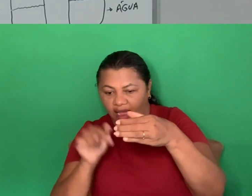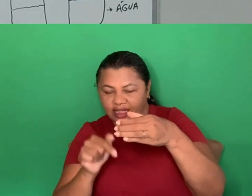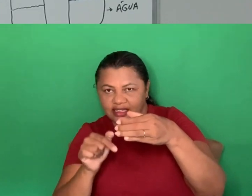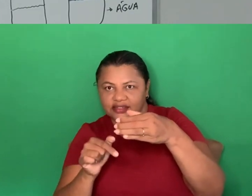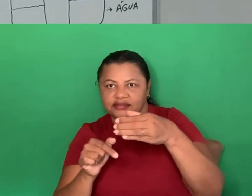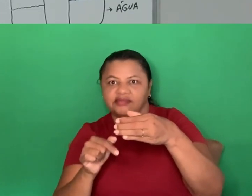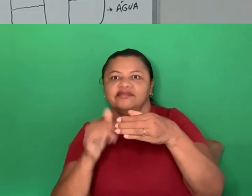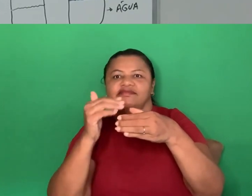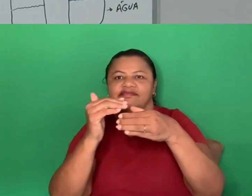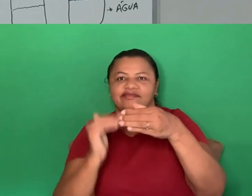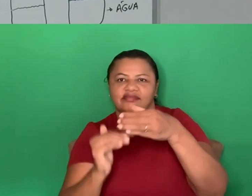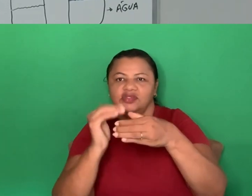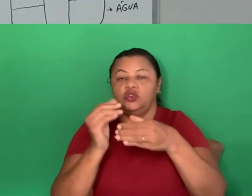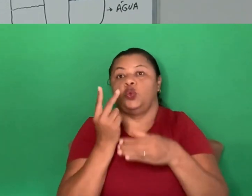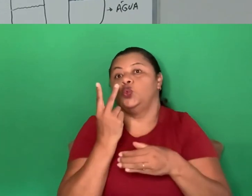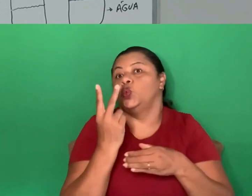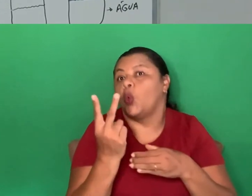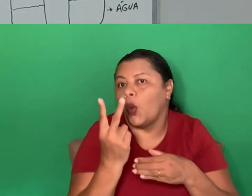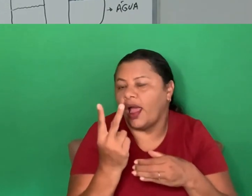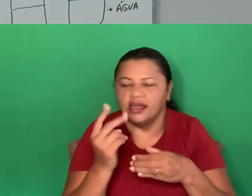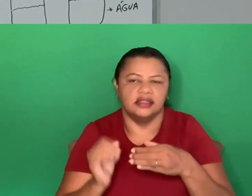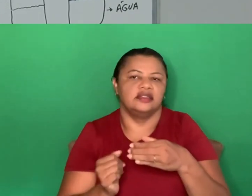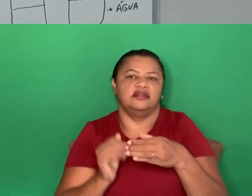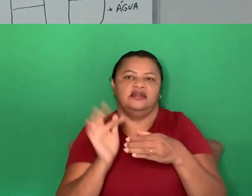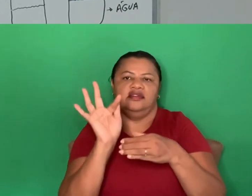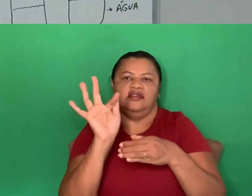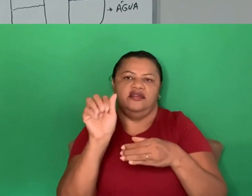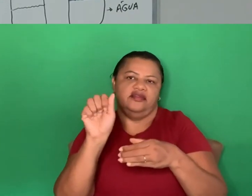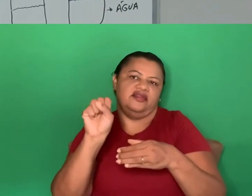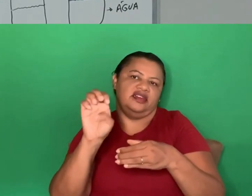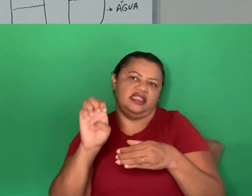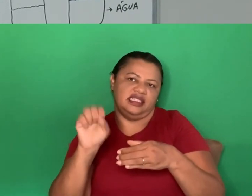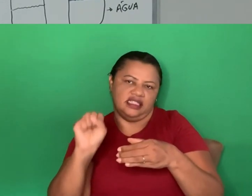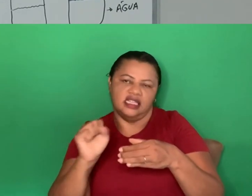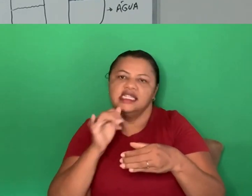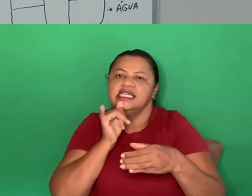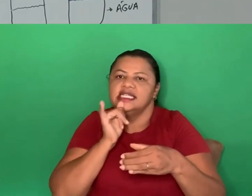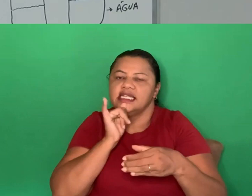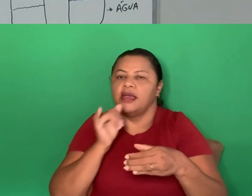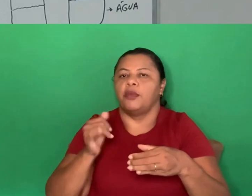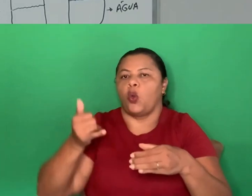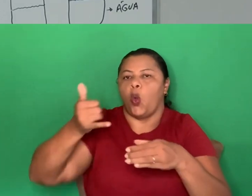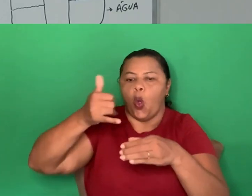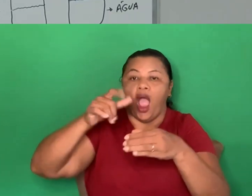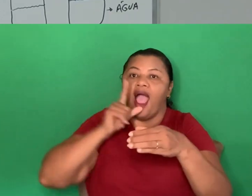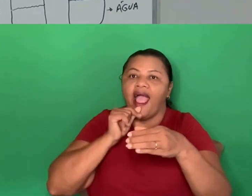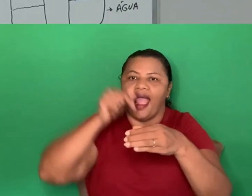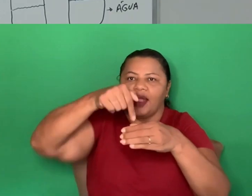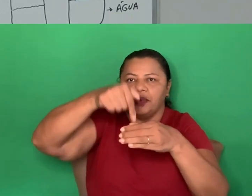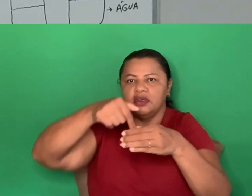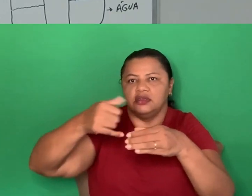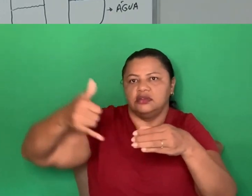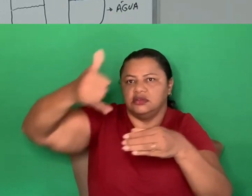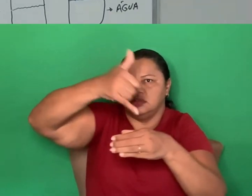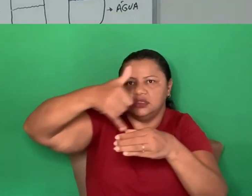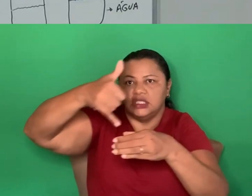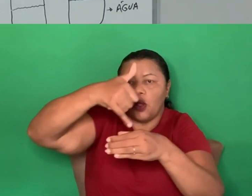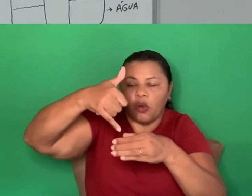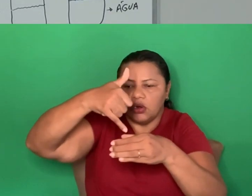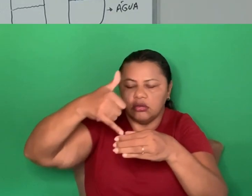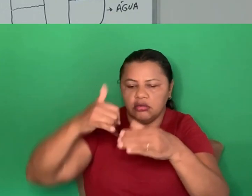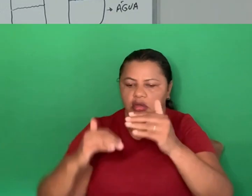só que nesse caso é uma mistura. Tá? Sistemas heterogêneos, água e gelo. Água e gelo é